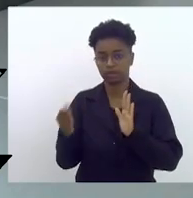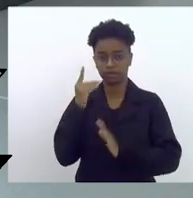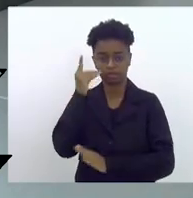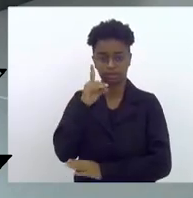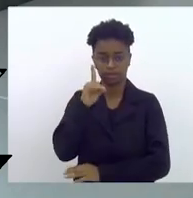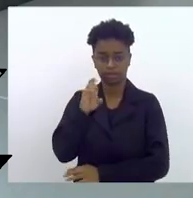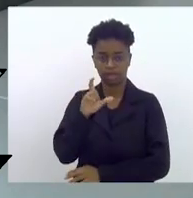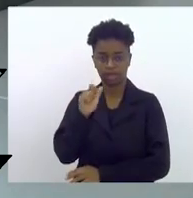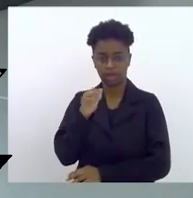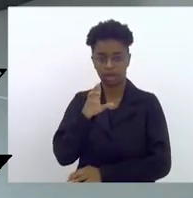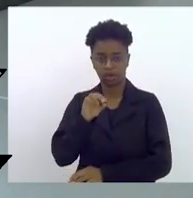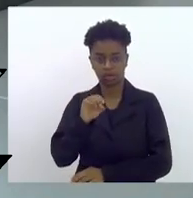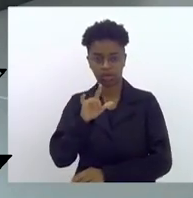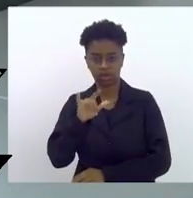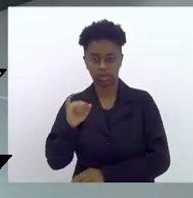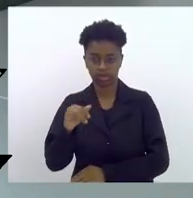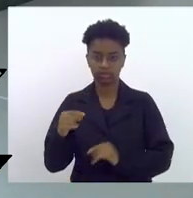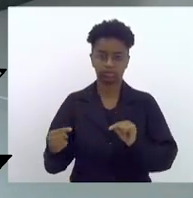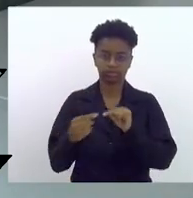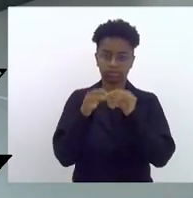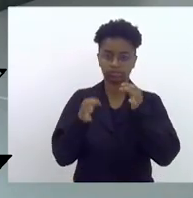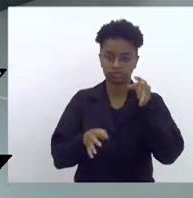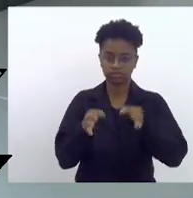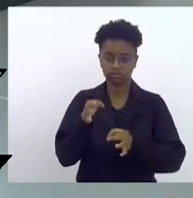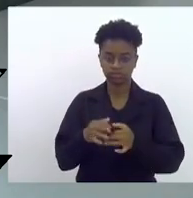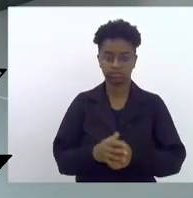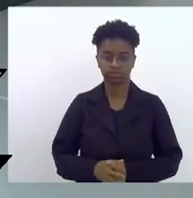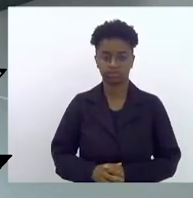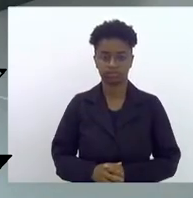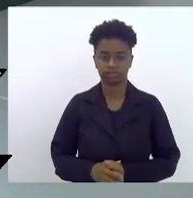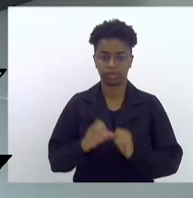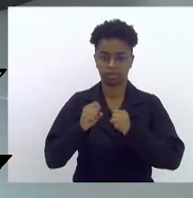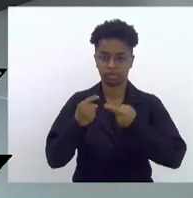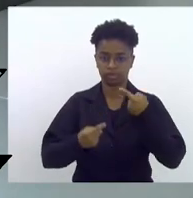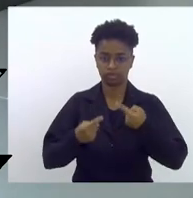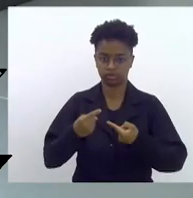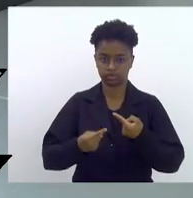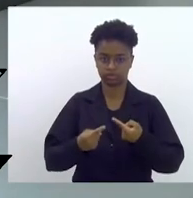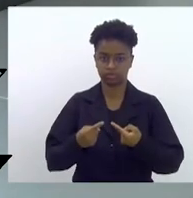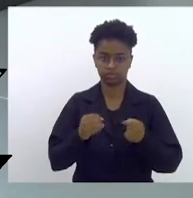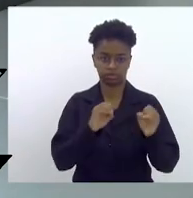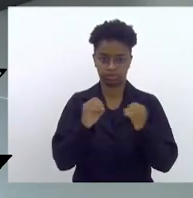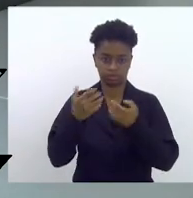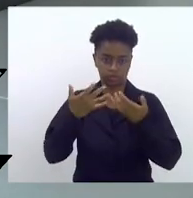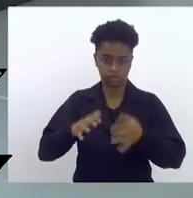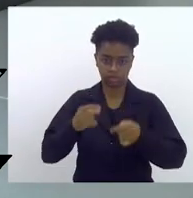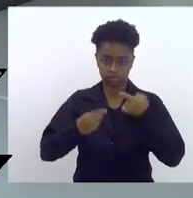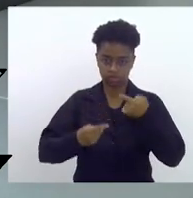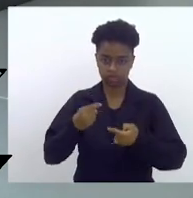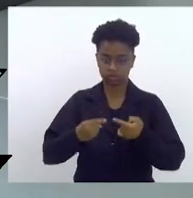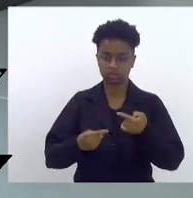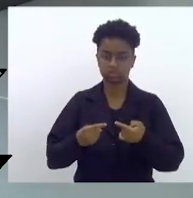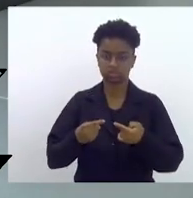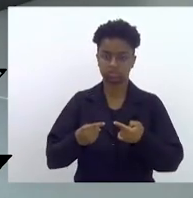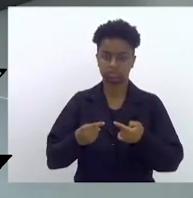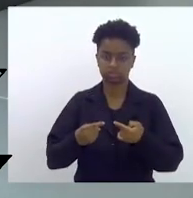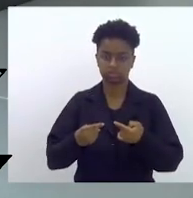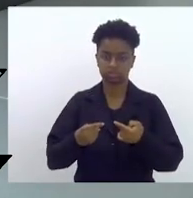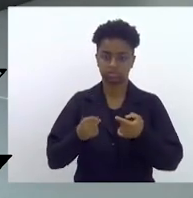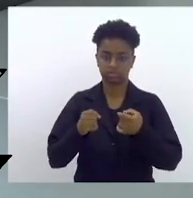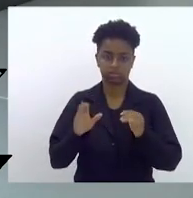delaroli já postado aos atos é pela juridicidade em discussão não havendo Quem Queira discutir